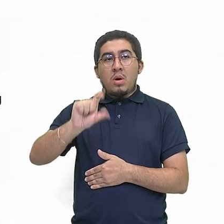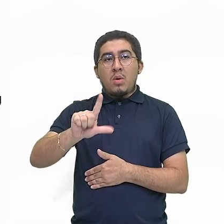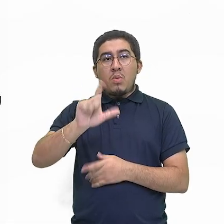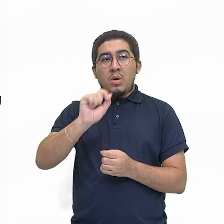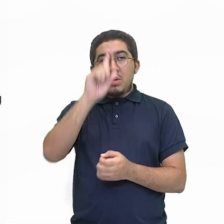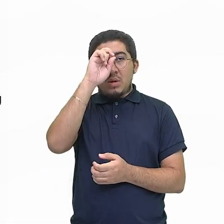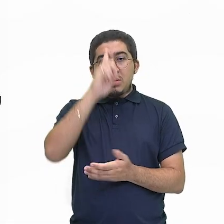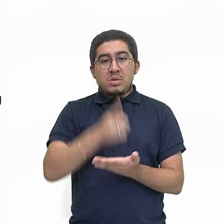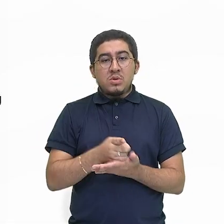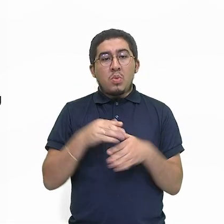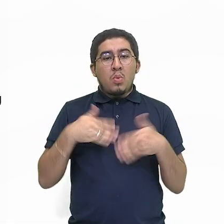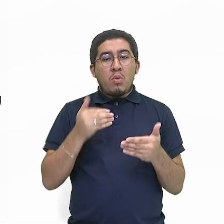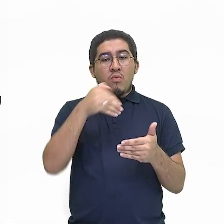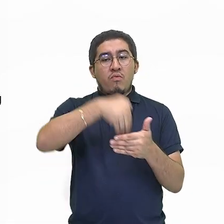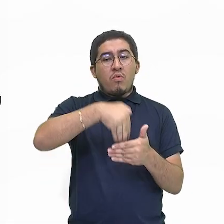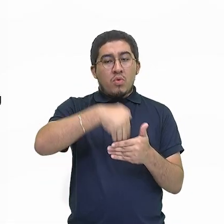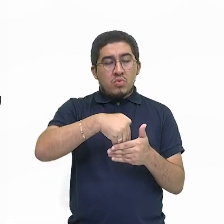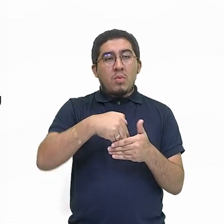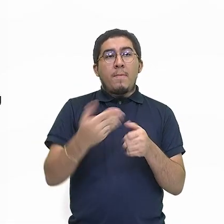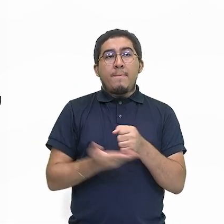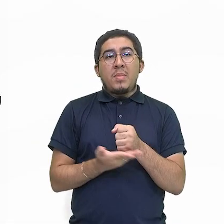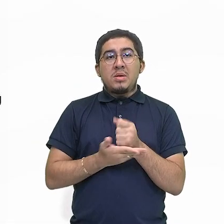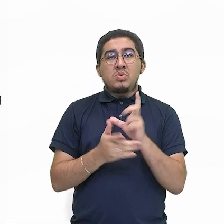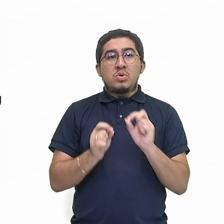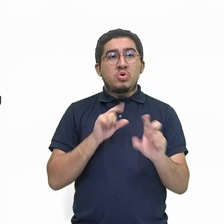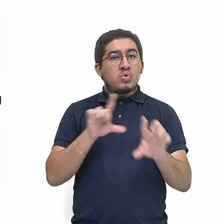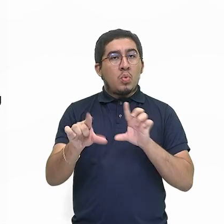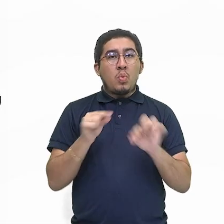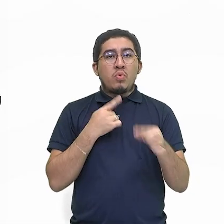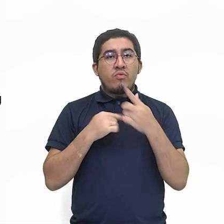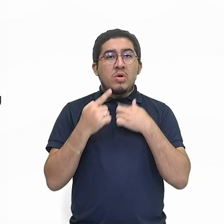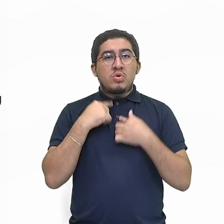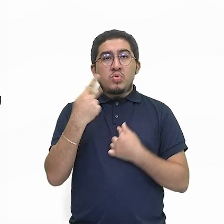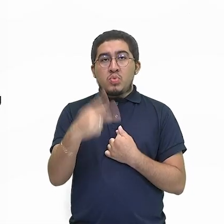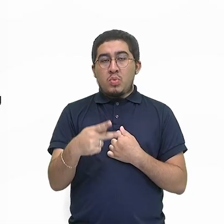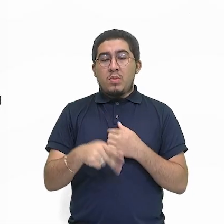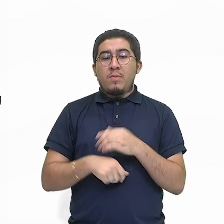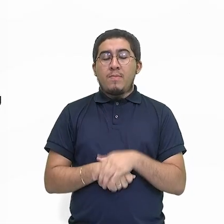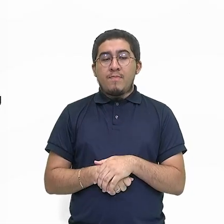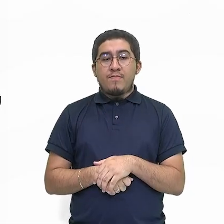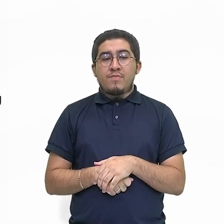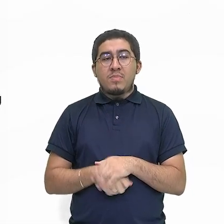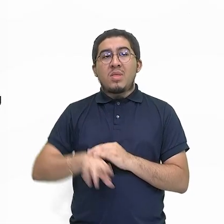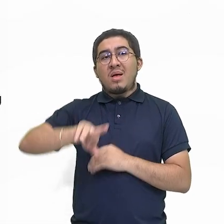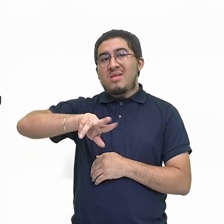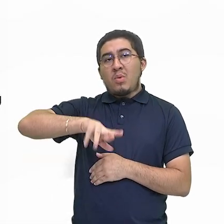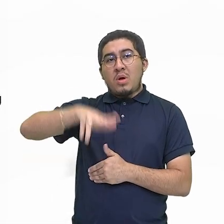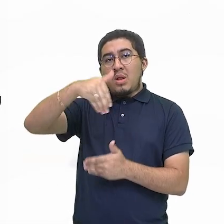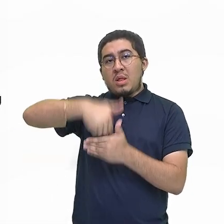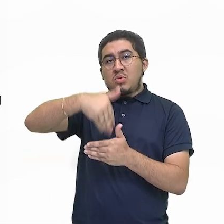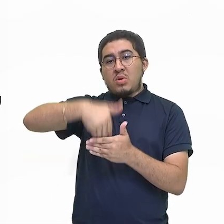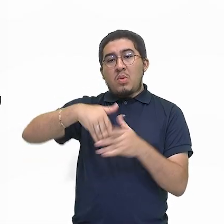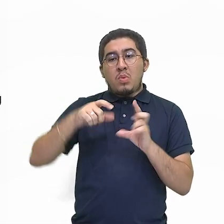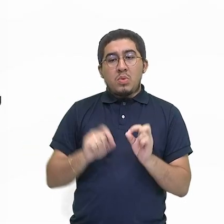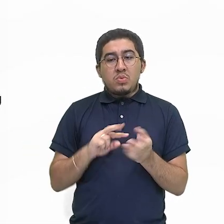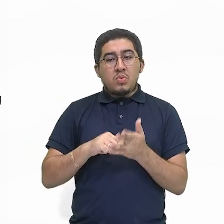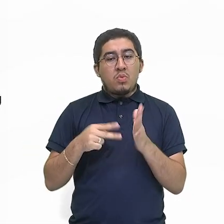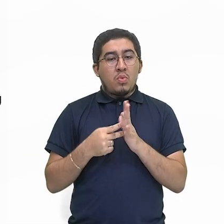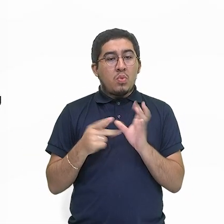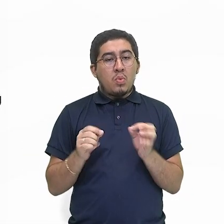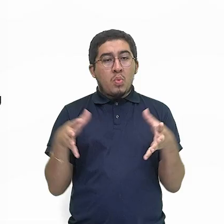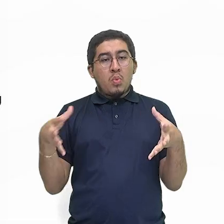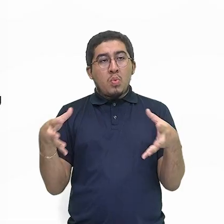quem votar com base em suas preferências, é claro. Não eleitoral, quando os grupos de